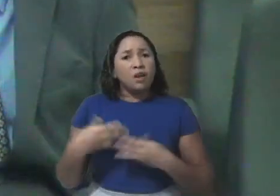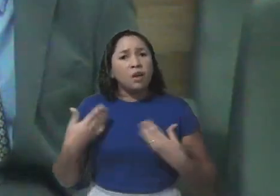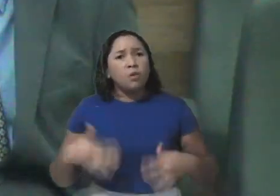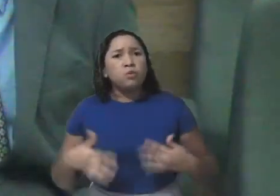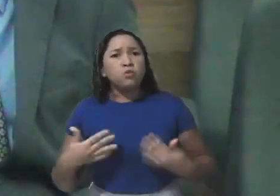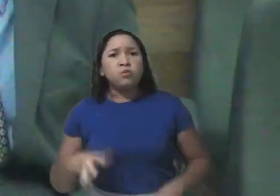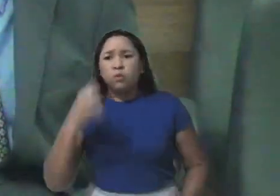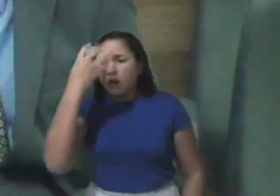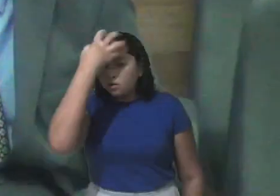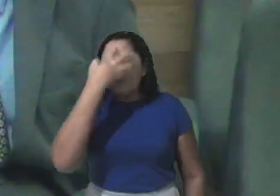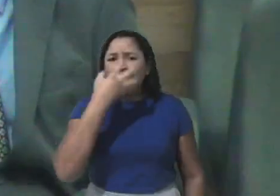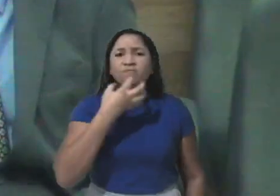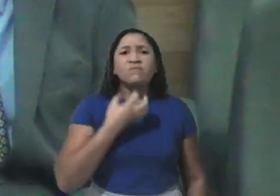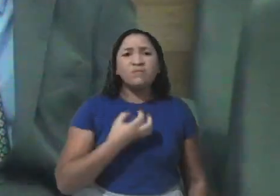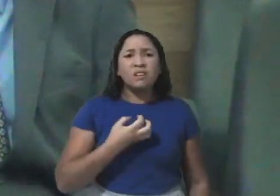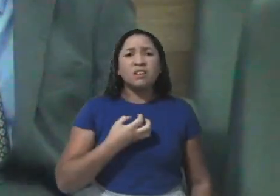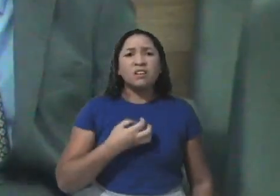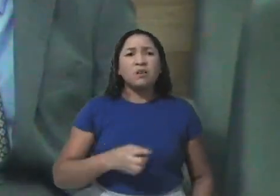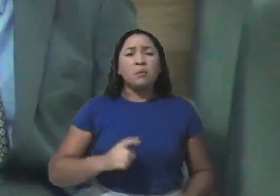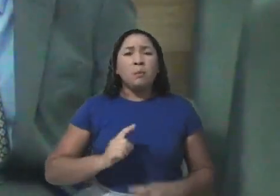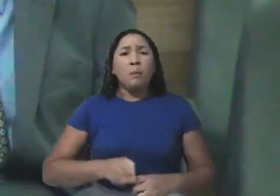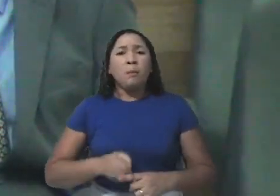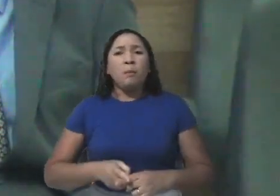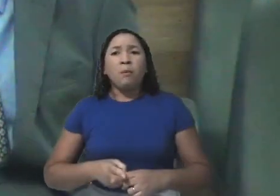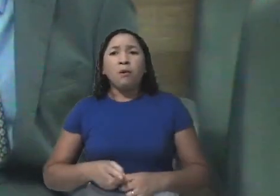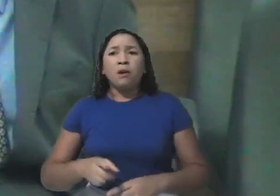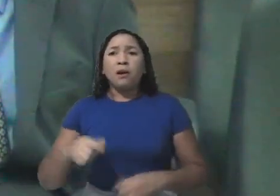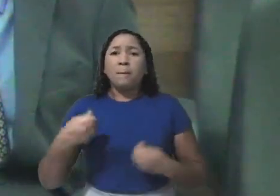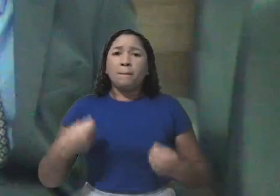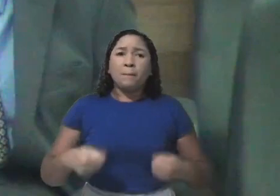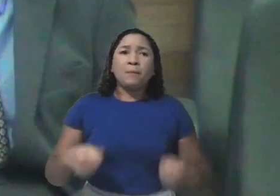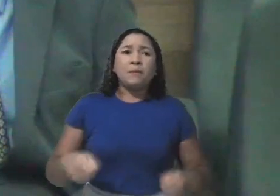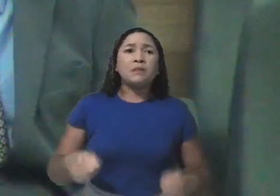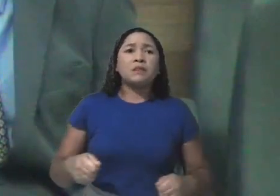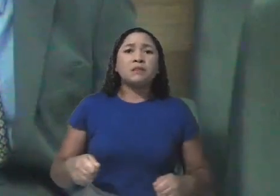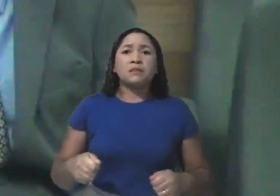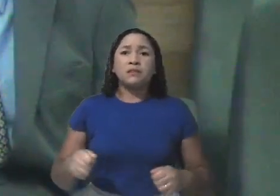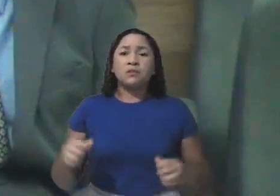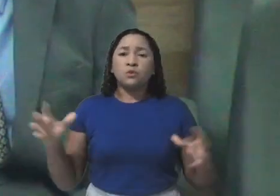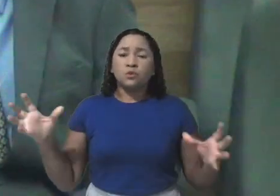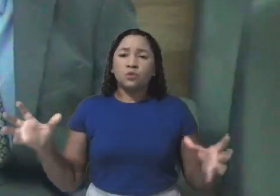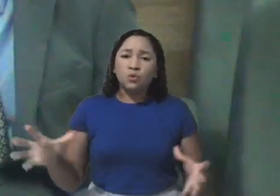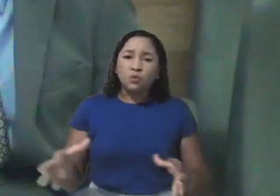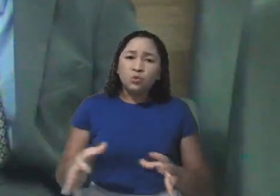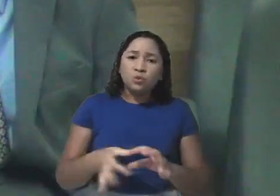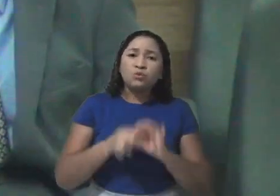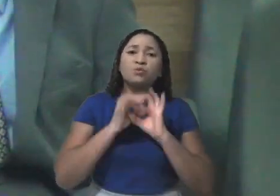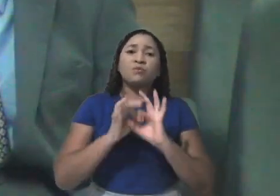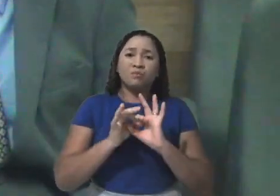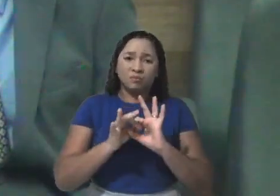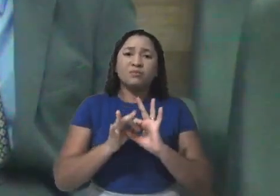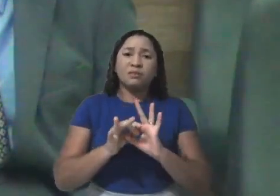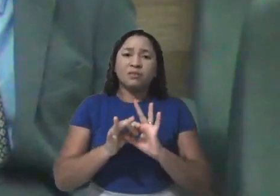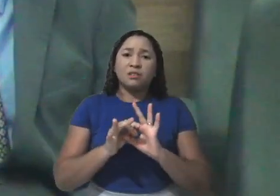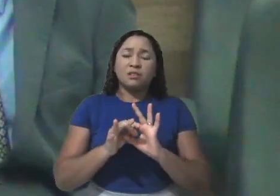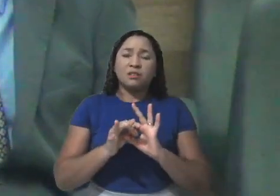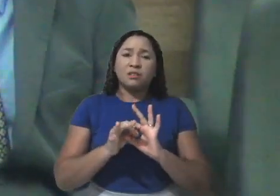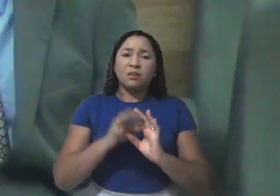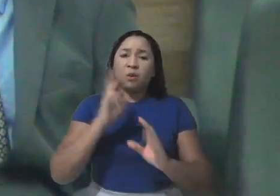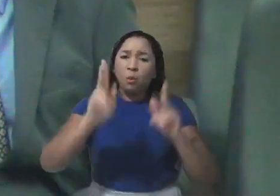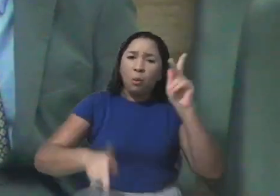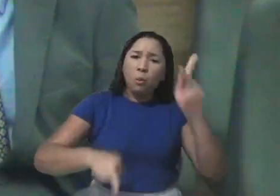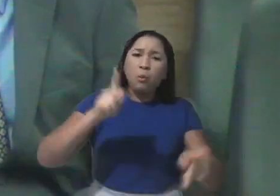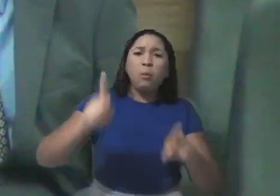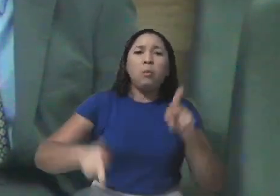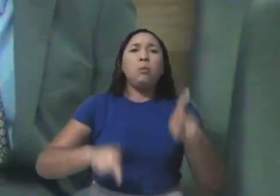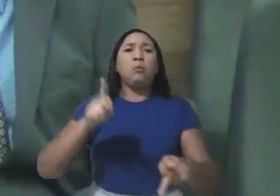em Jerusalém. Os irmãos leiam com calma em casa essa passagem, Atos 15, todo o capítulo 15. Tínhamos